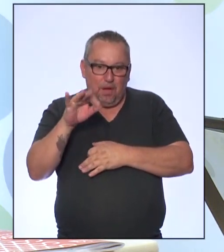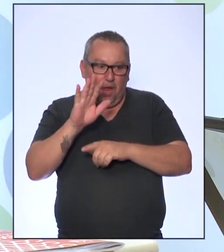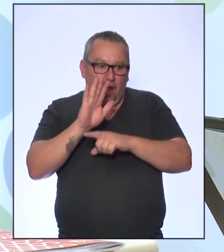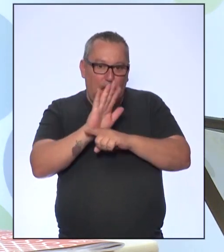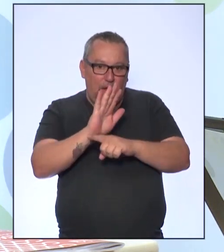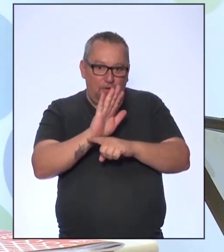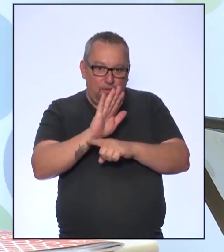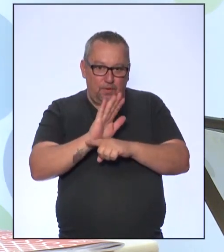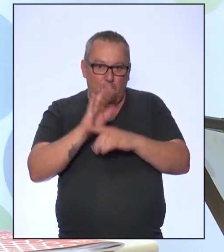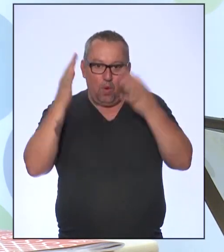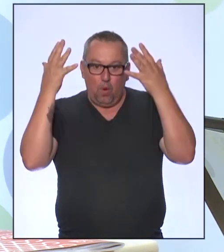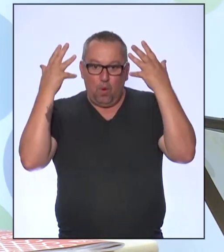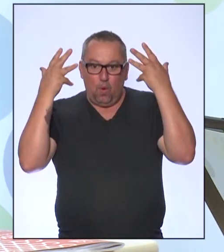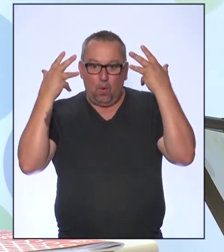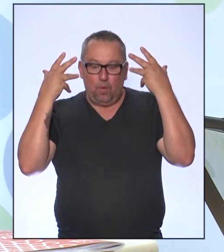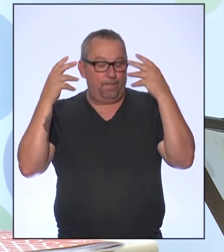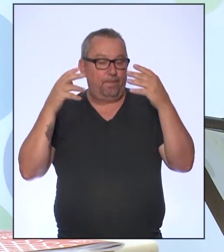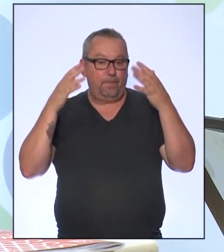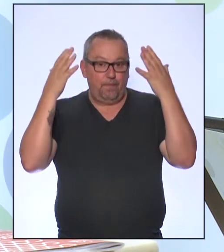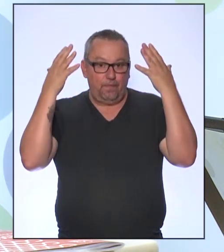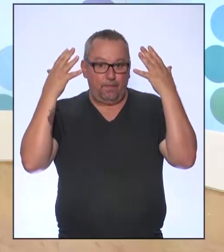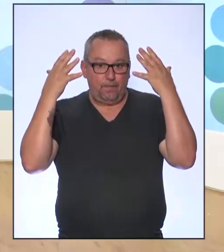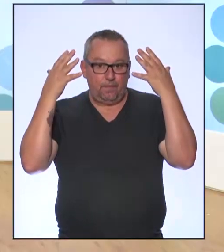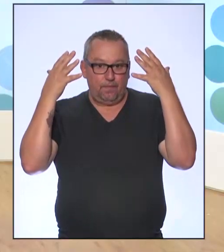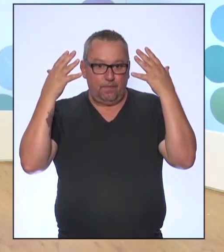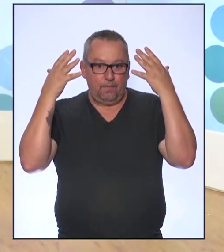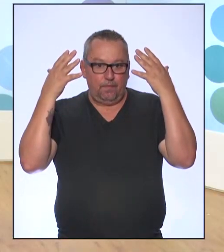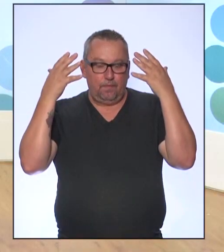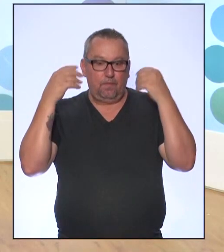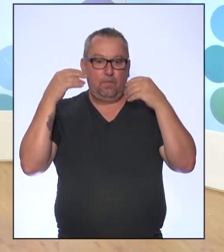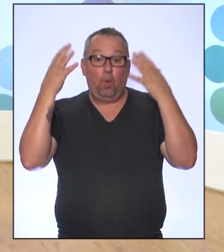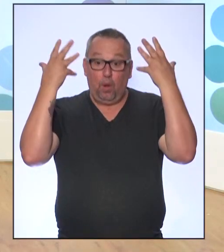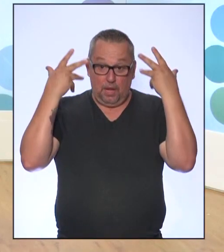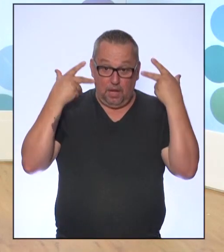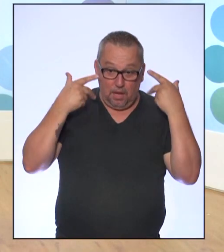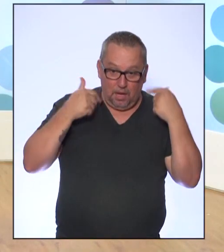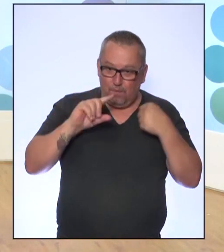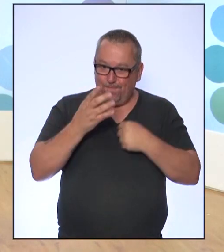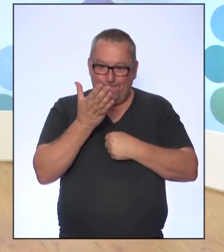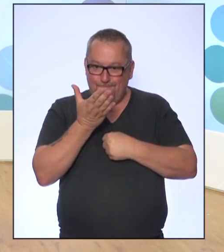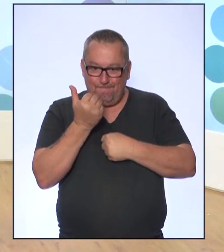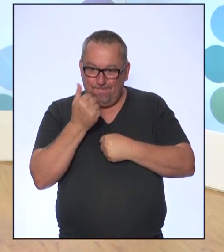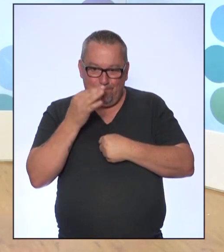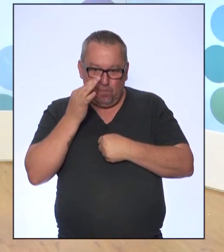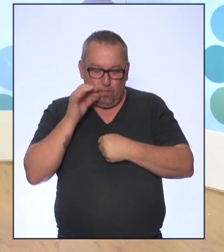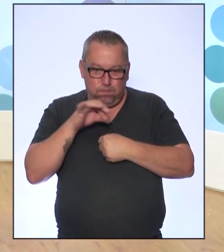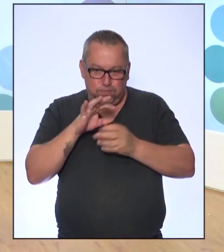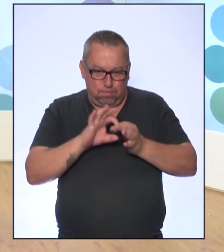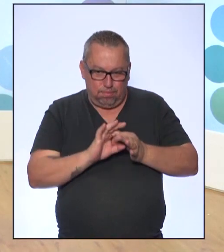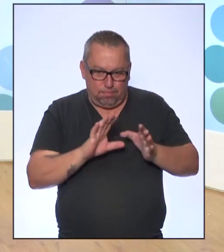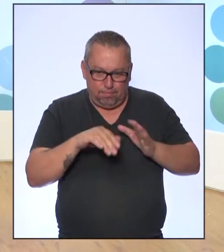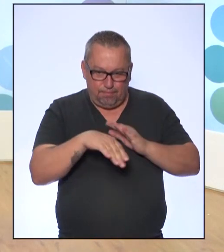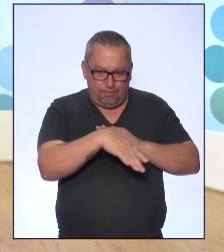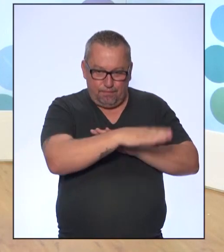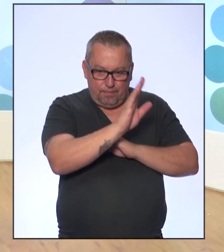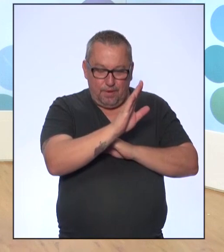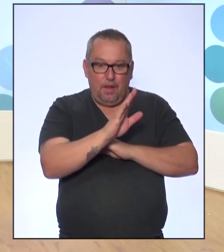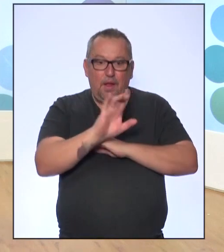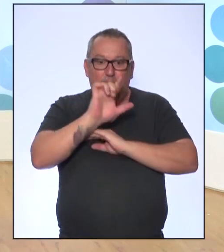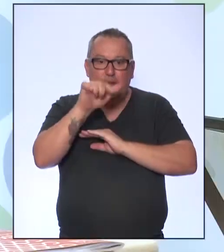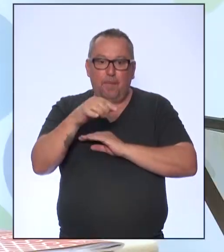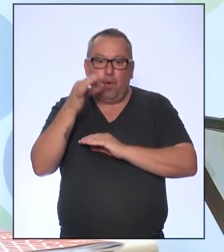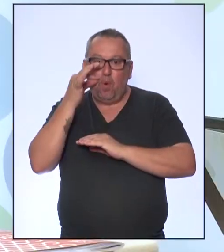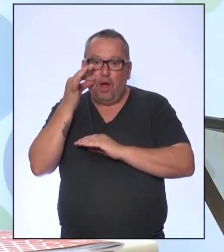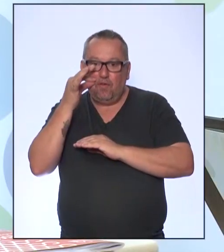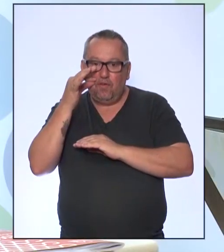ajudou, certo? O leão, desculpa, ajudou o ratinho no primeiro momento. E depois o ratinho foi lá e fez a mesma